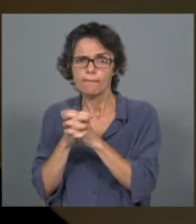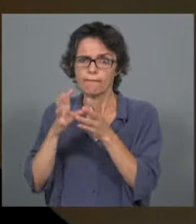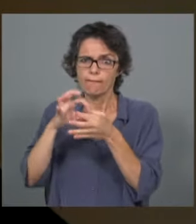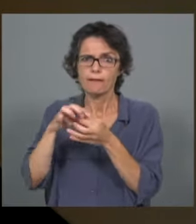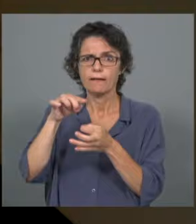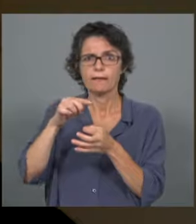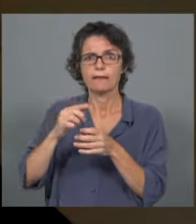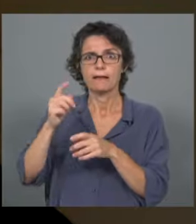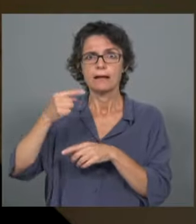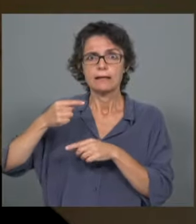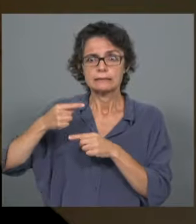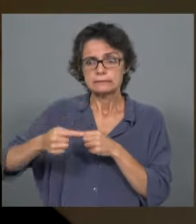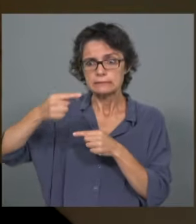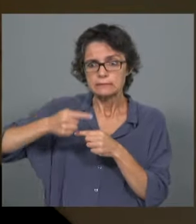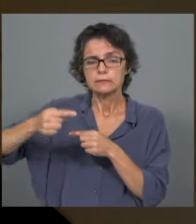as semanas